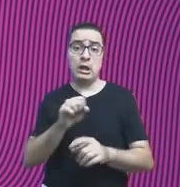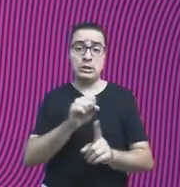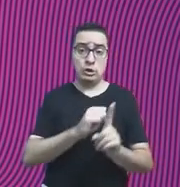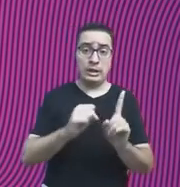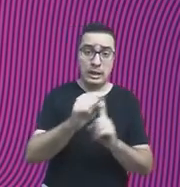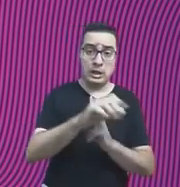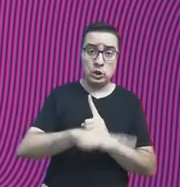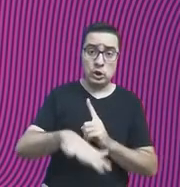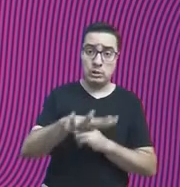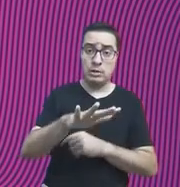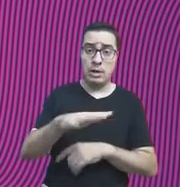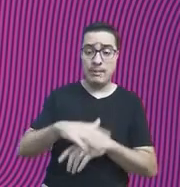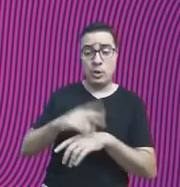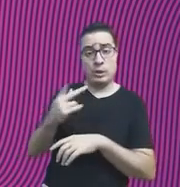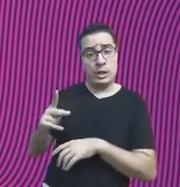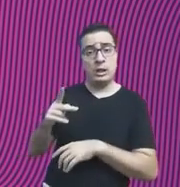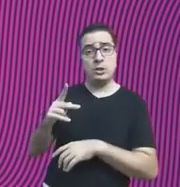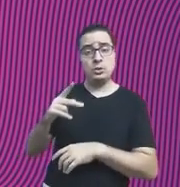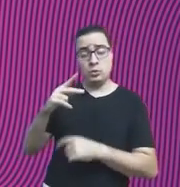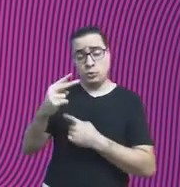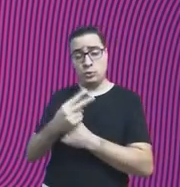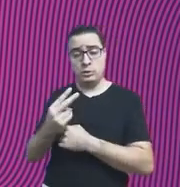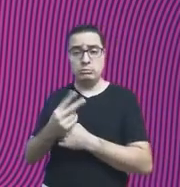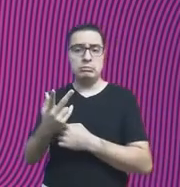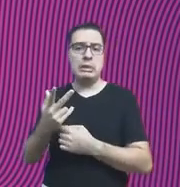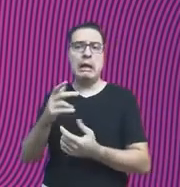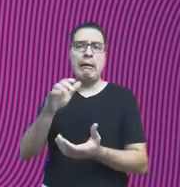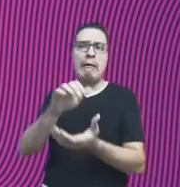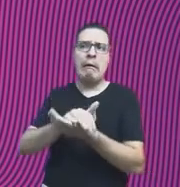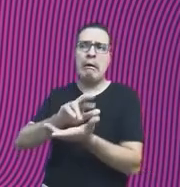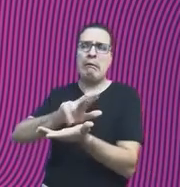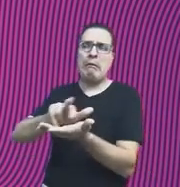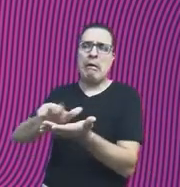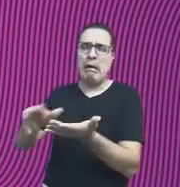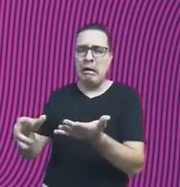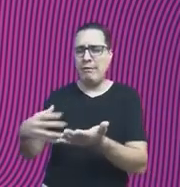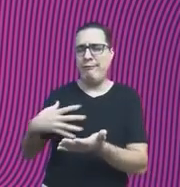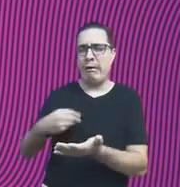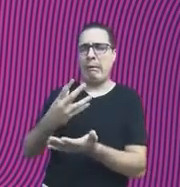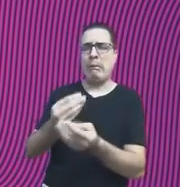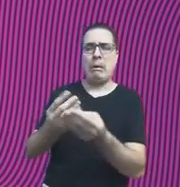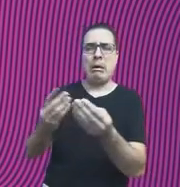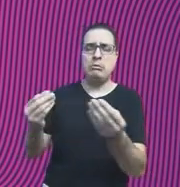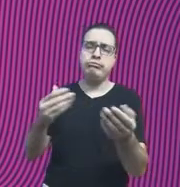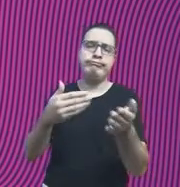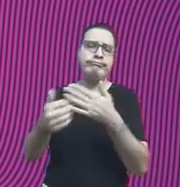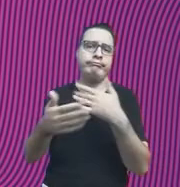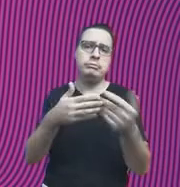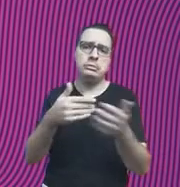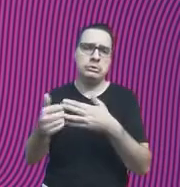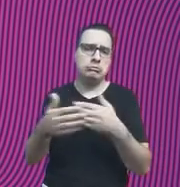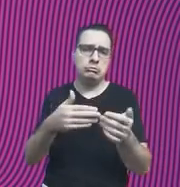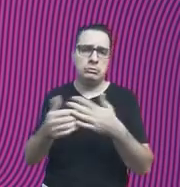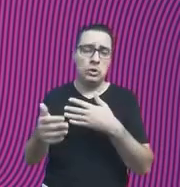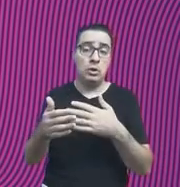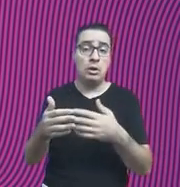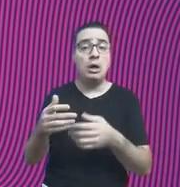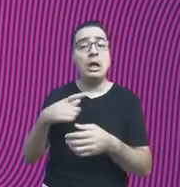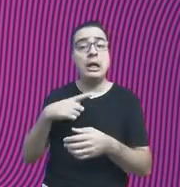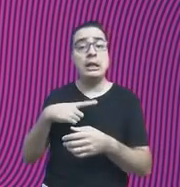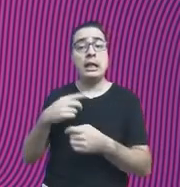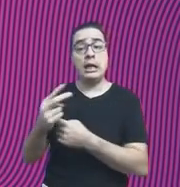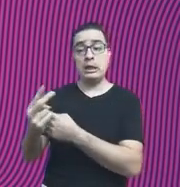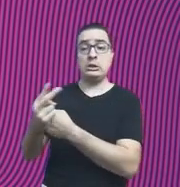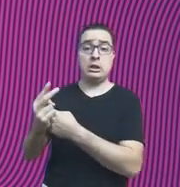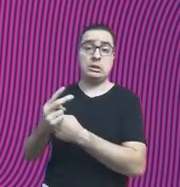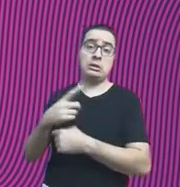tem 5 irmãos, 6 esposas, 17 filhos, isso não interessa. O que interessa é que, de certa forma, ele está recebendo. E eu queria mostrar